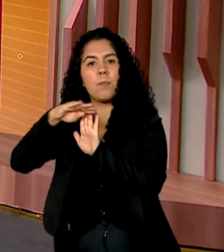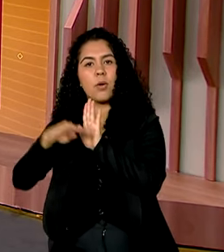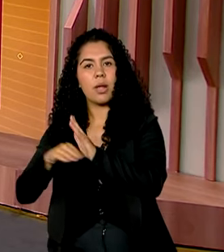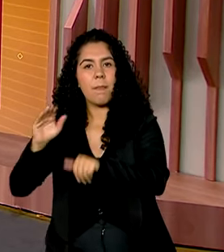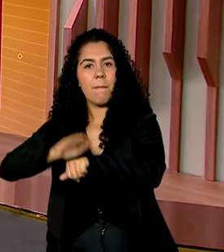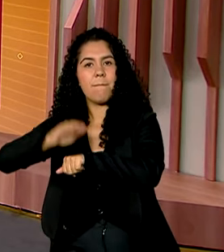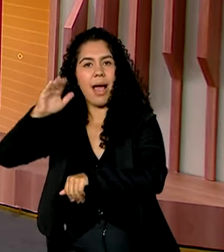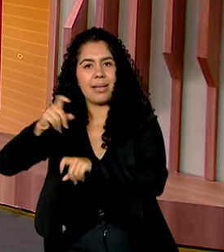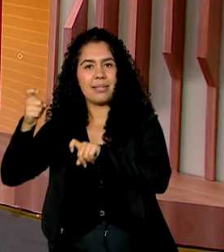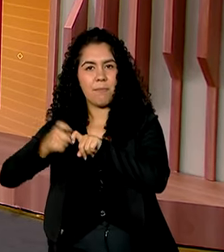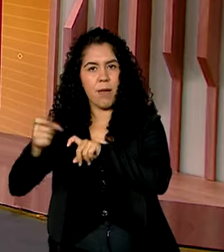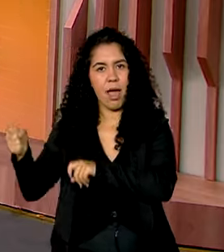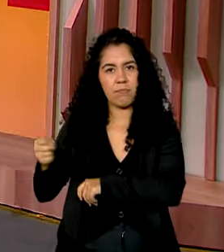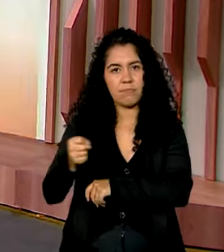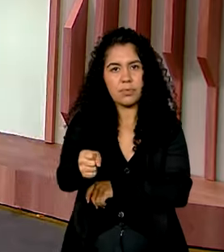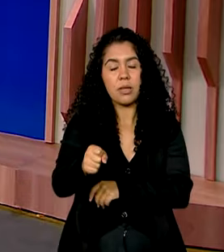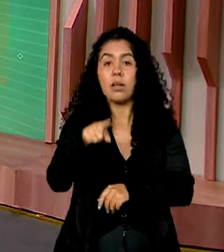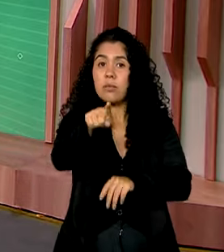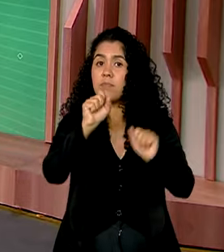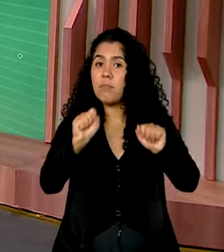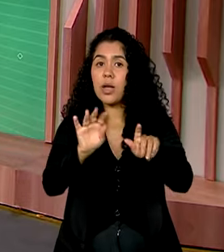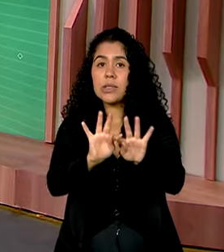sabe, basta acessar